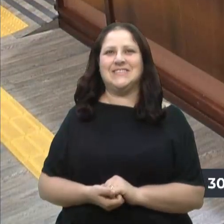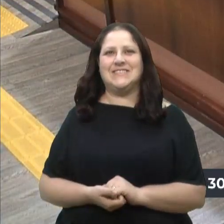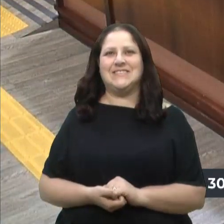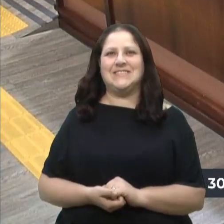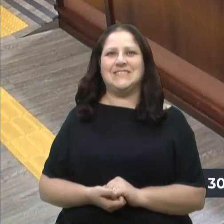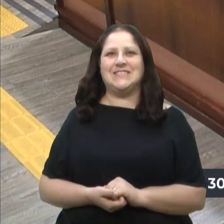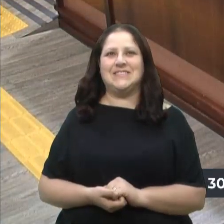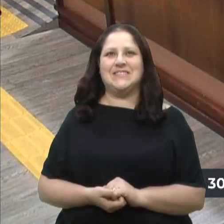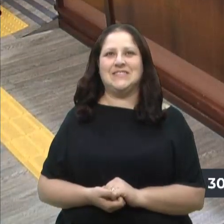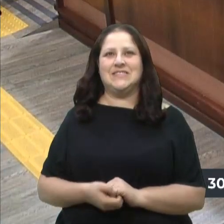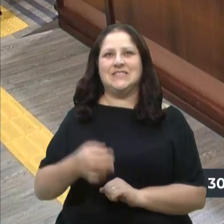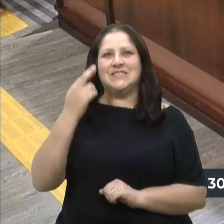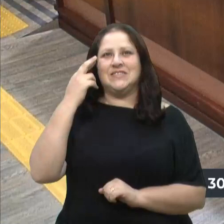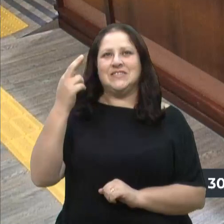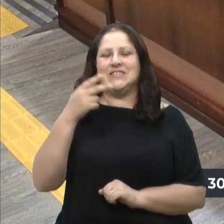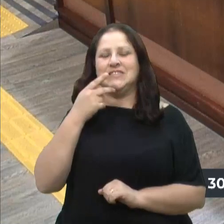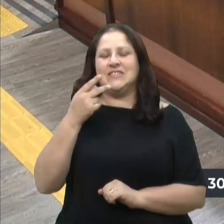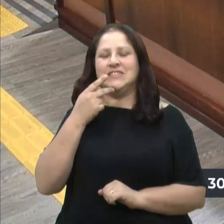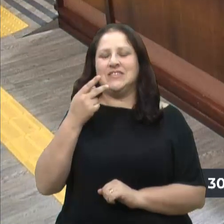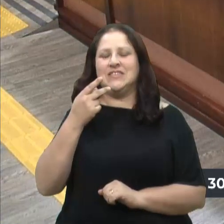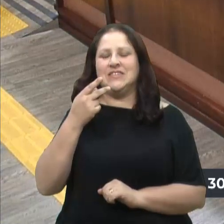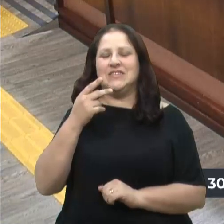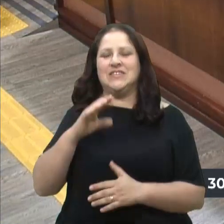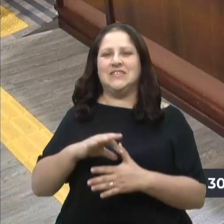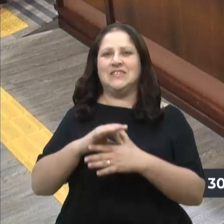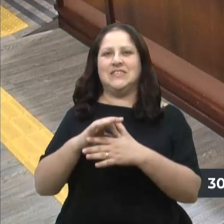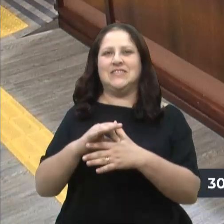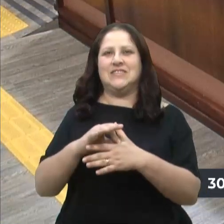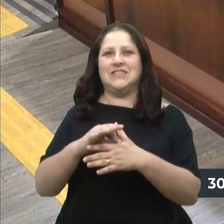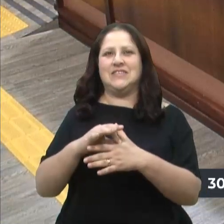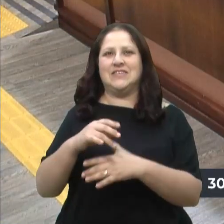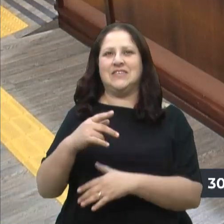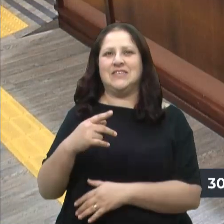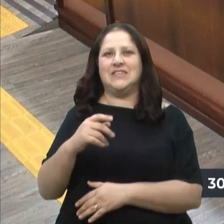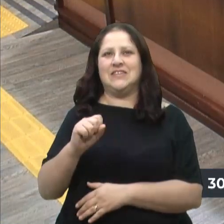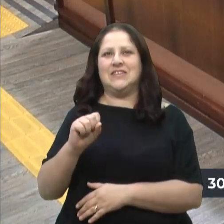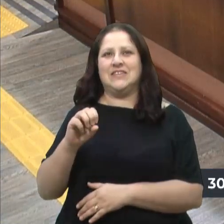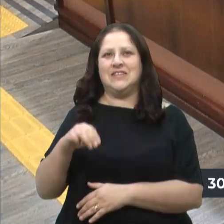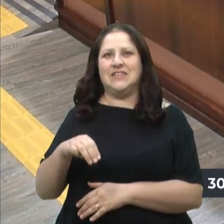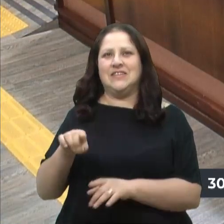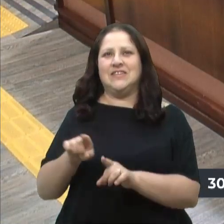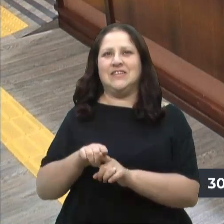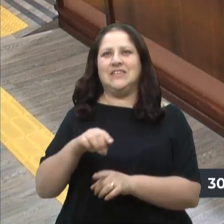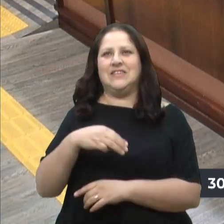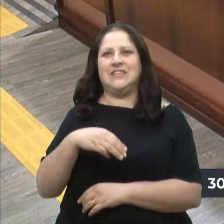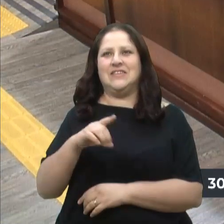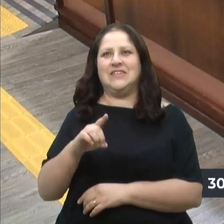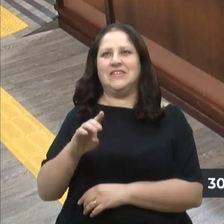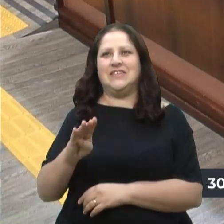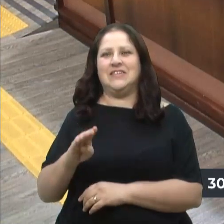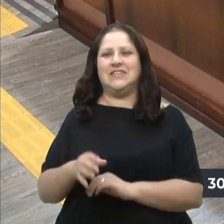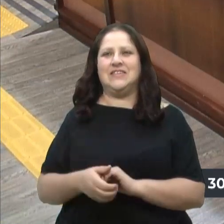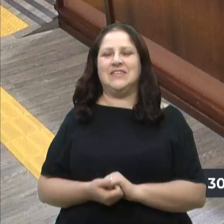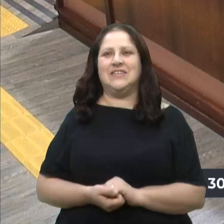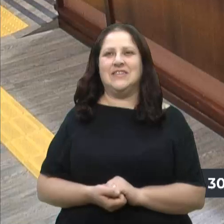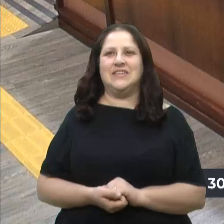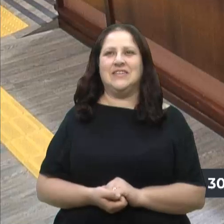Senhor presidente, uma declaração de líder do PSB. Declaração de líder ao MDB.